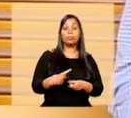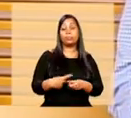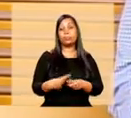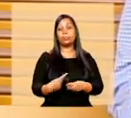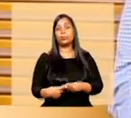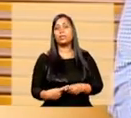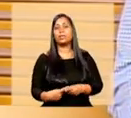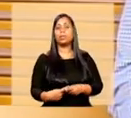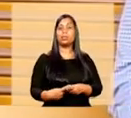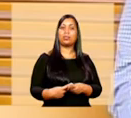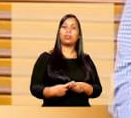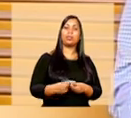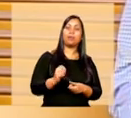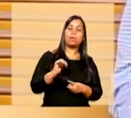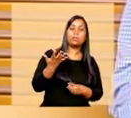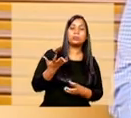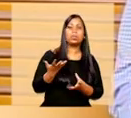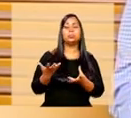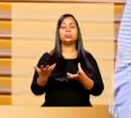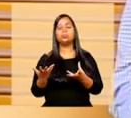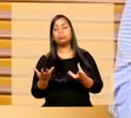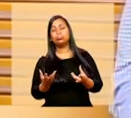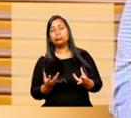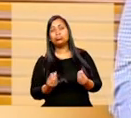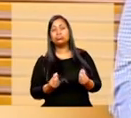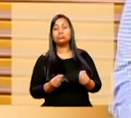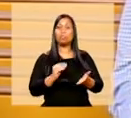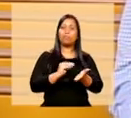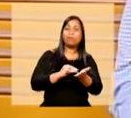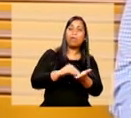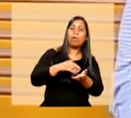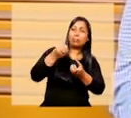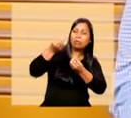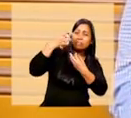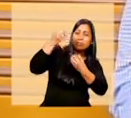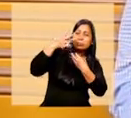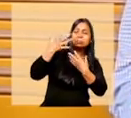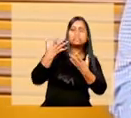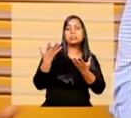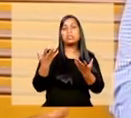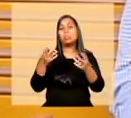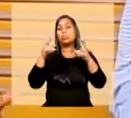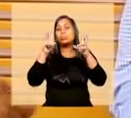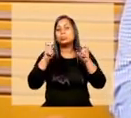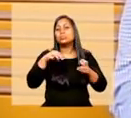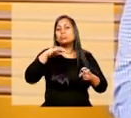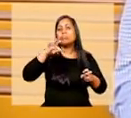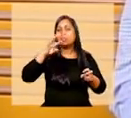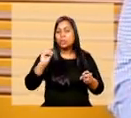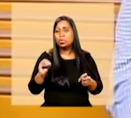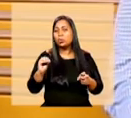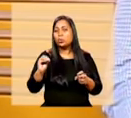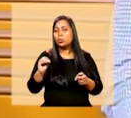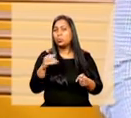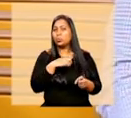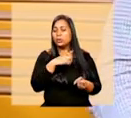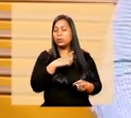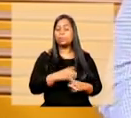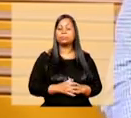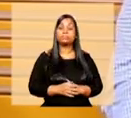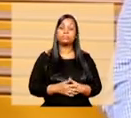acha que isso acontece? Ainda há ou falta de informação, ou muitos mitos ainda envolvendo esse